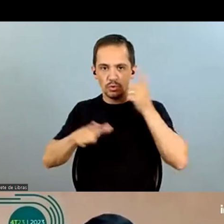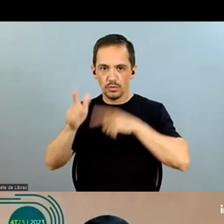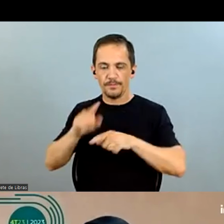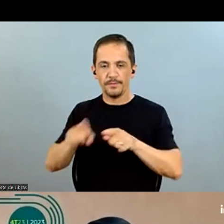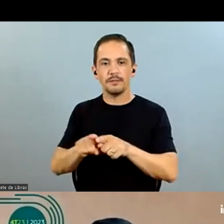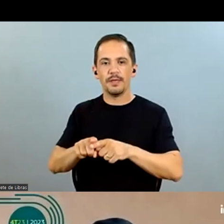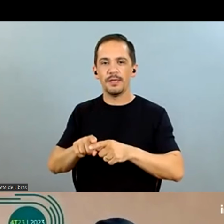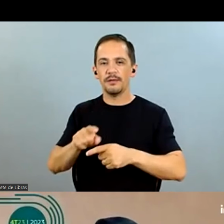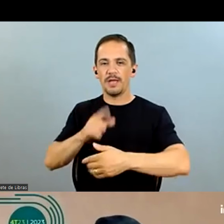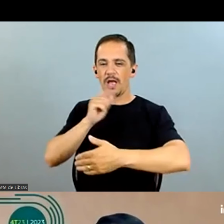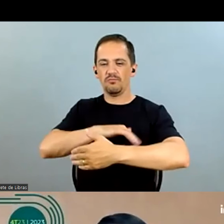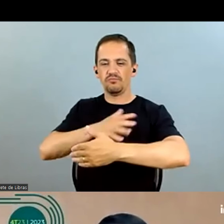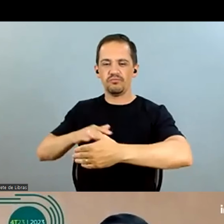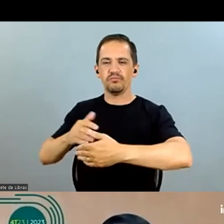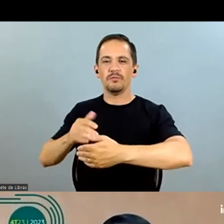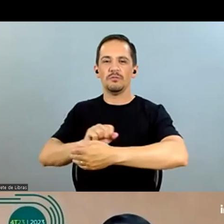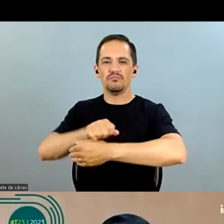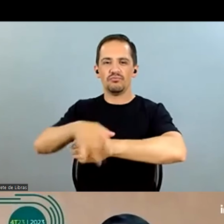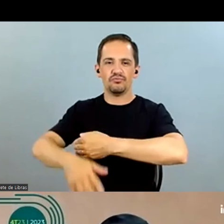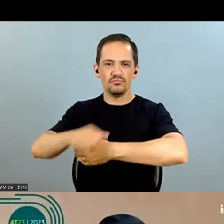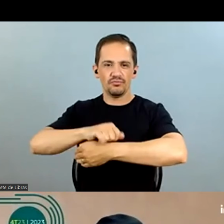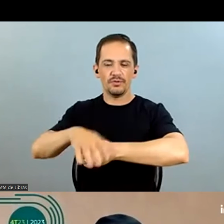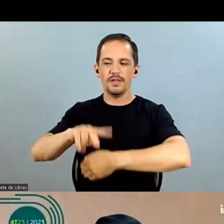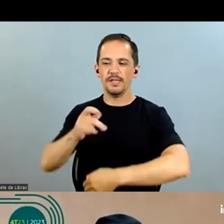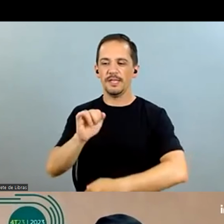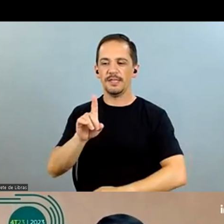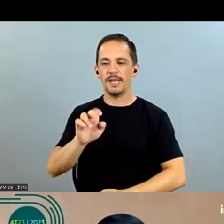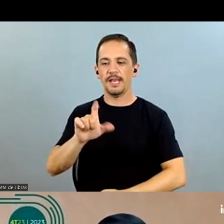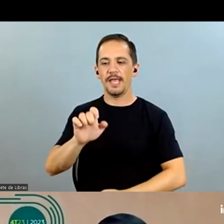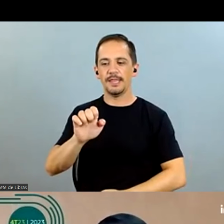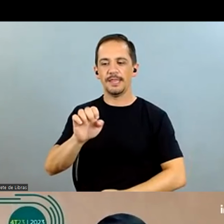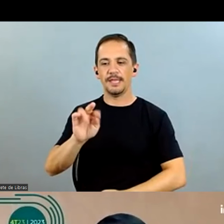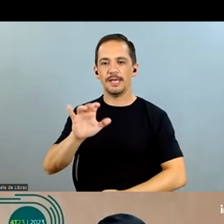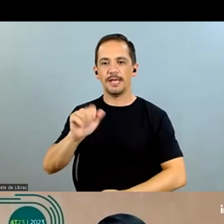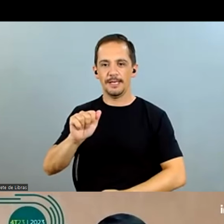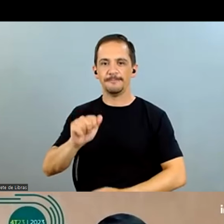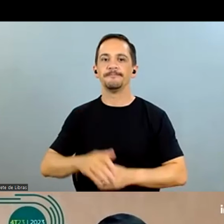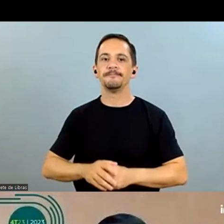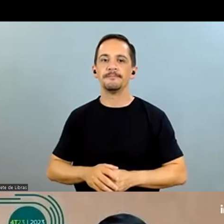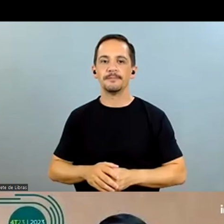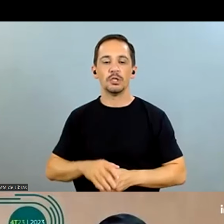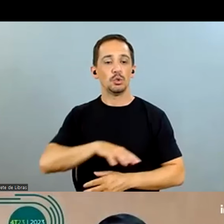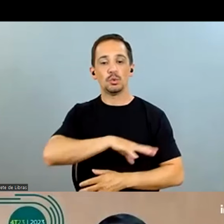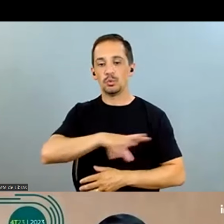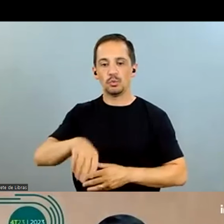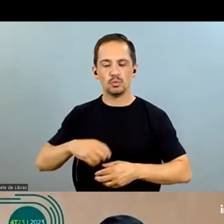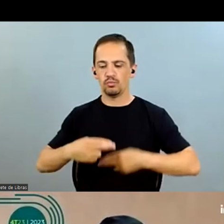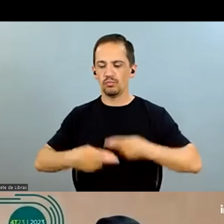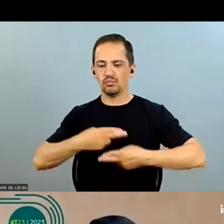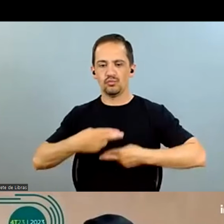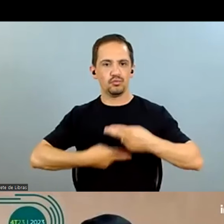Eh toda a nossa Matriz ela ela é renovável né ou é a base de biomassa ou ou